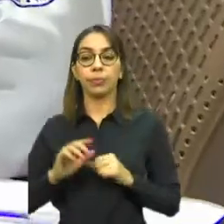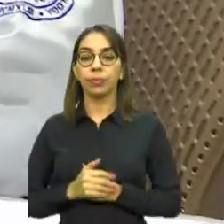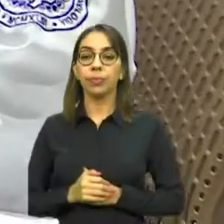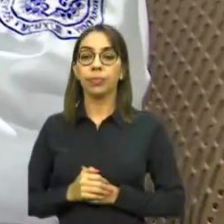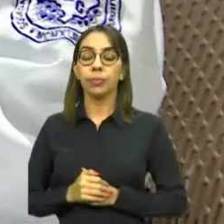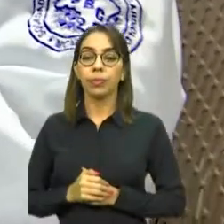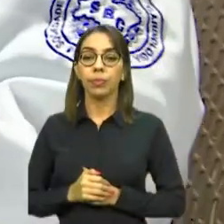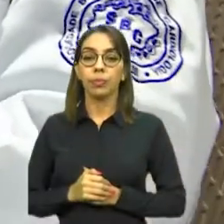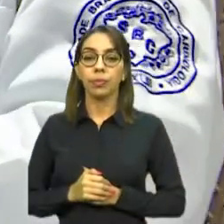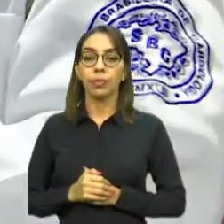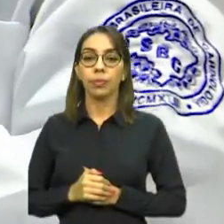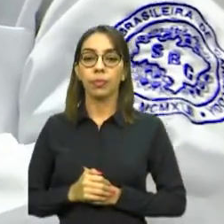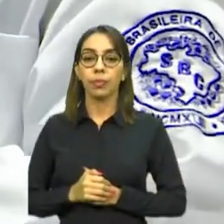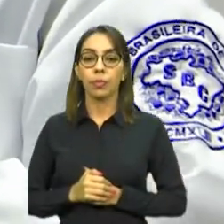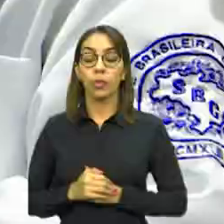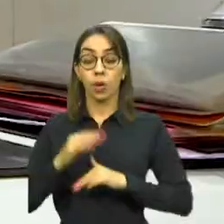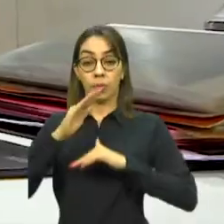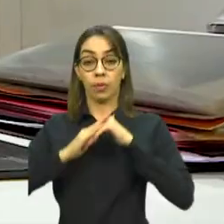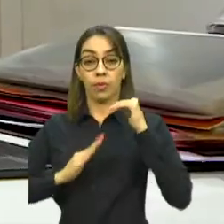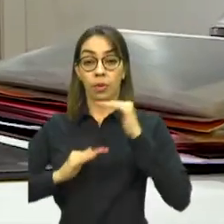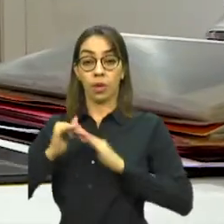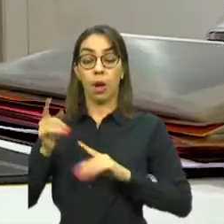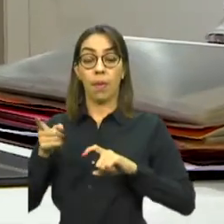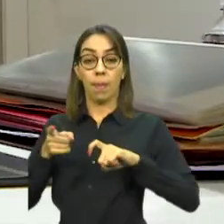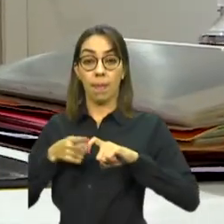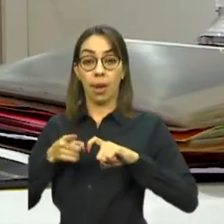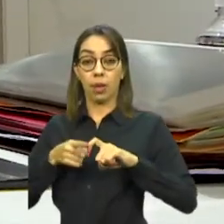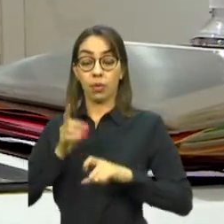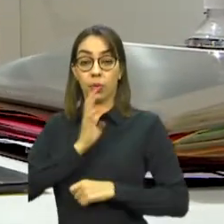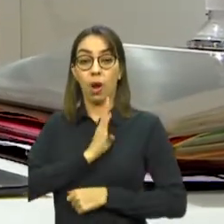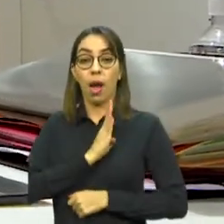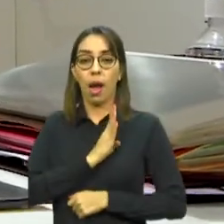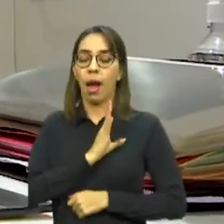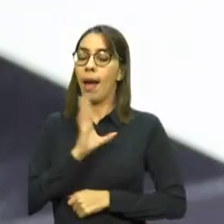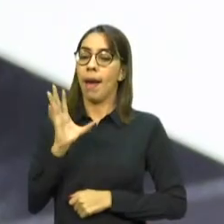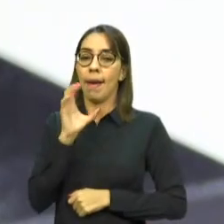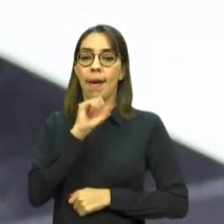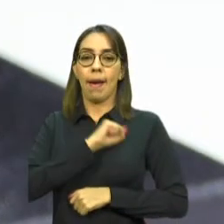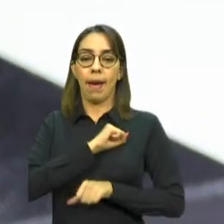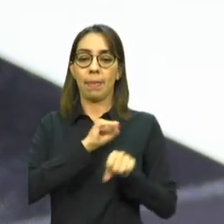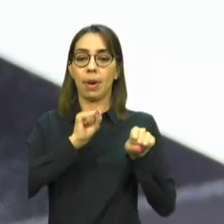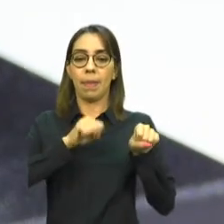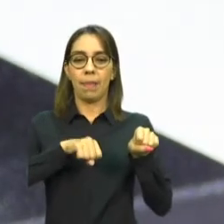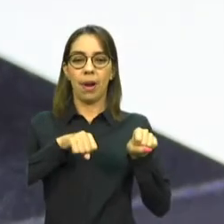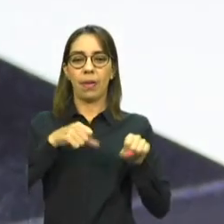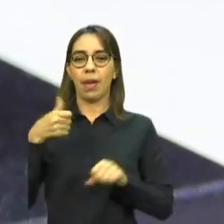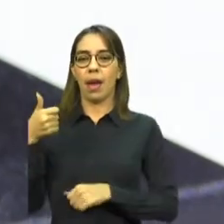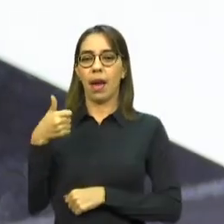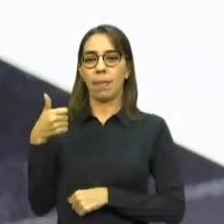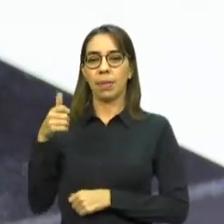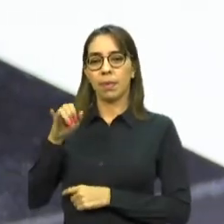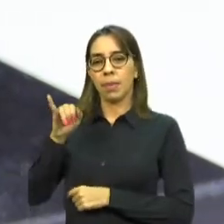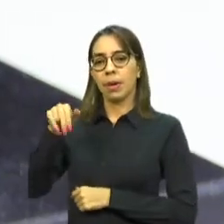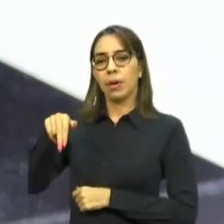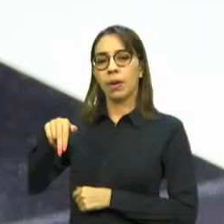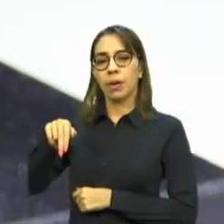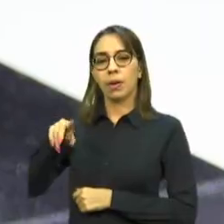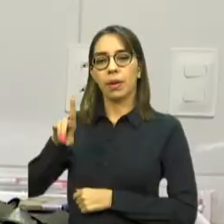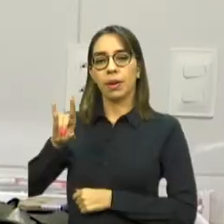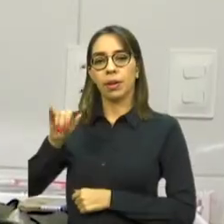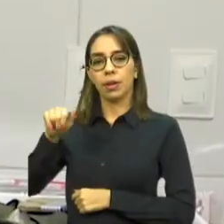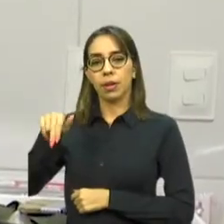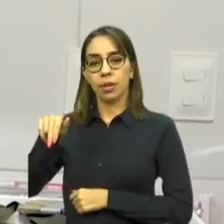O cardiologista Sérgio Macedo é apaixonado por motos. A primeira foi uma Indian de